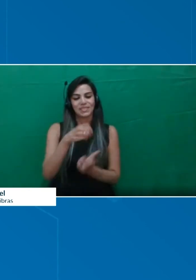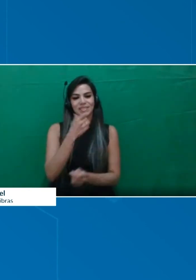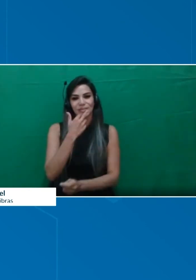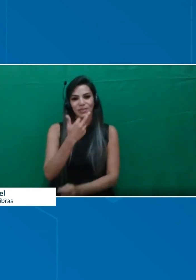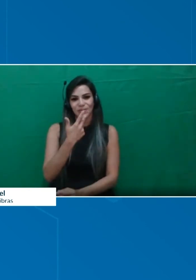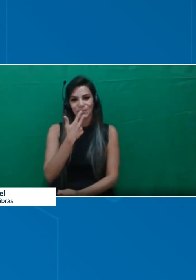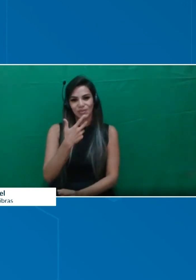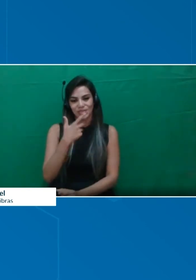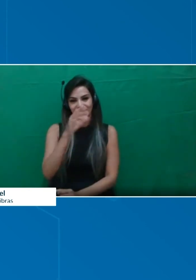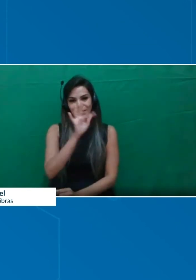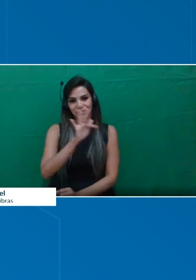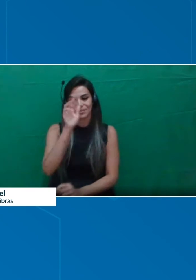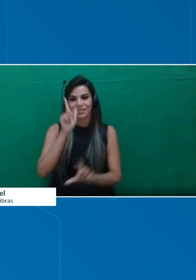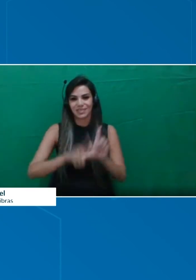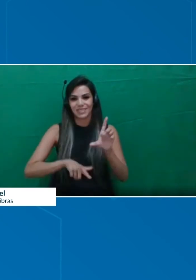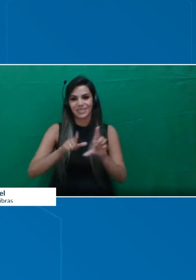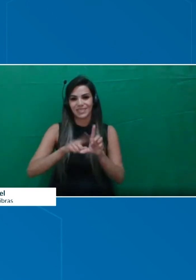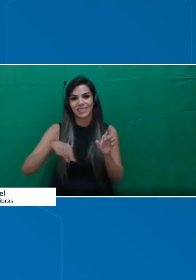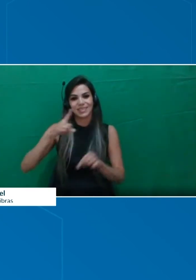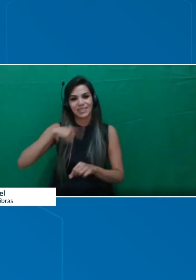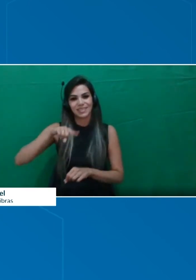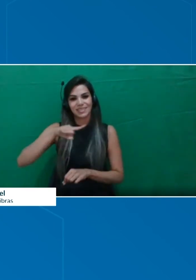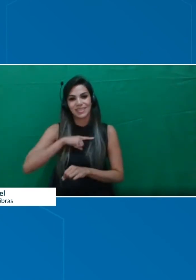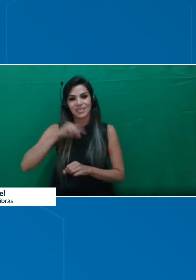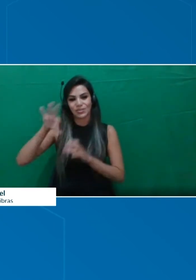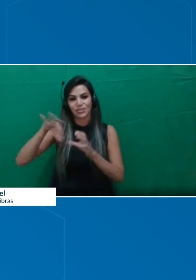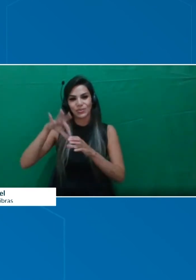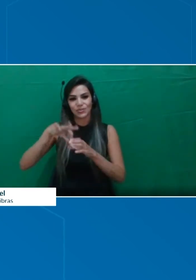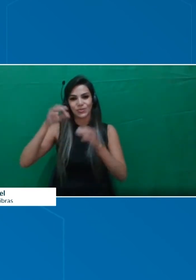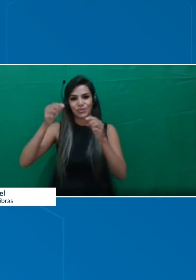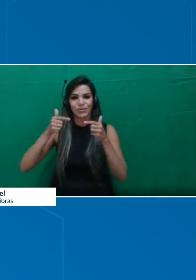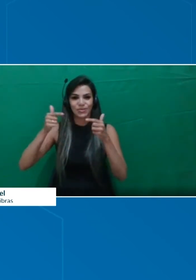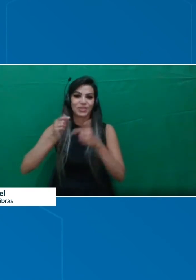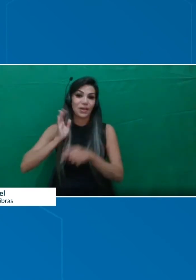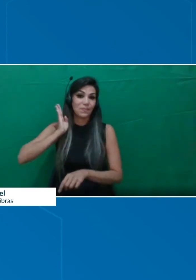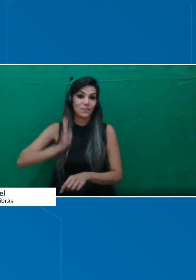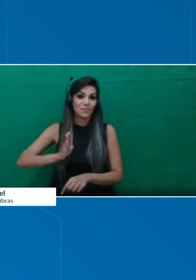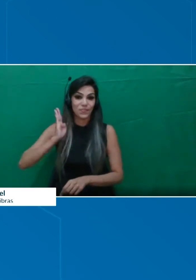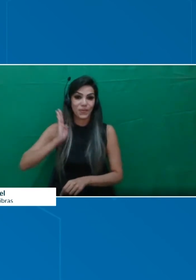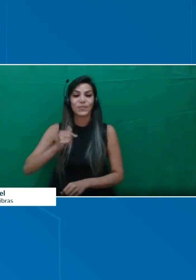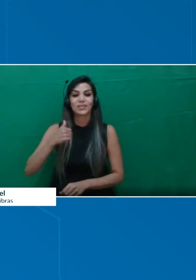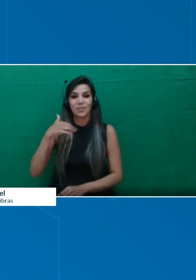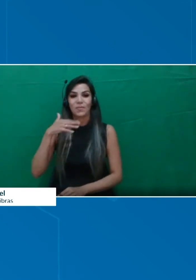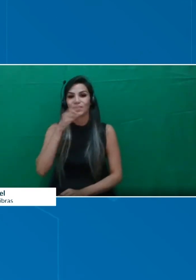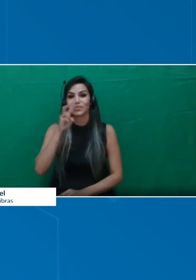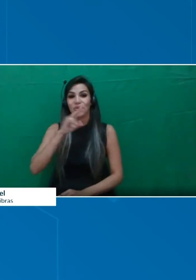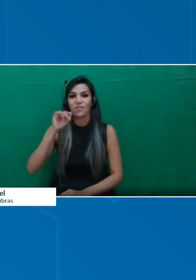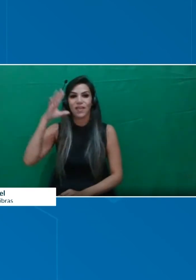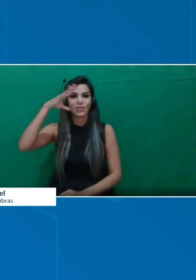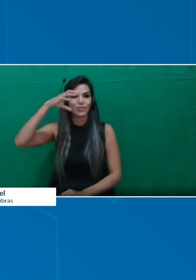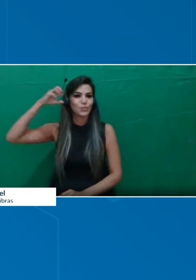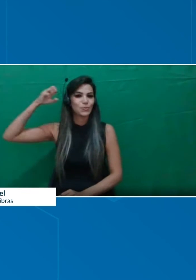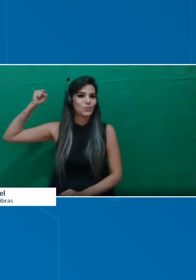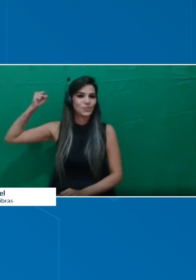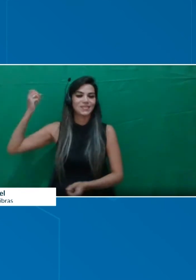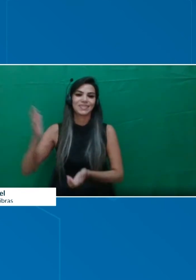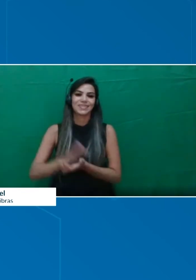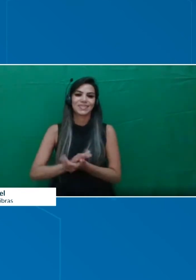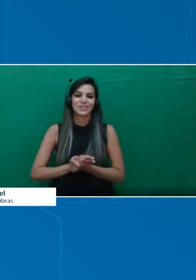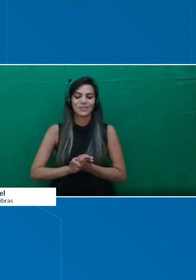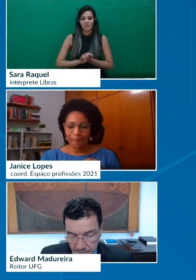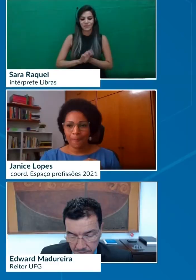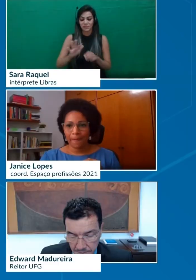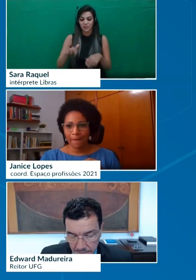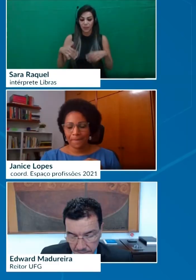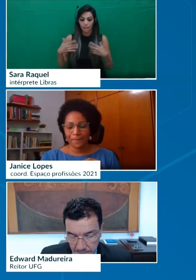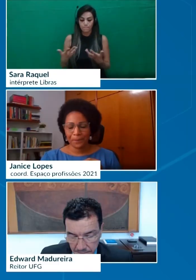Muitíssimo obrigada, não tenho dúvida que vai ser um sucesso. Bacana. Então, só reforçando aí o que a professora Janice disse, né, o esquenta